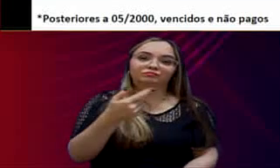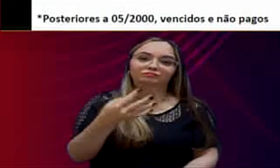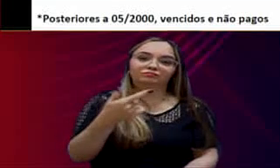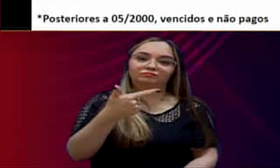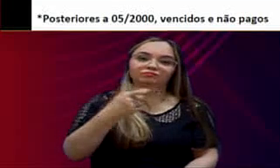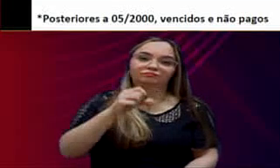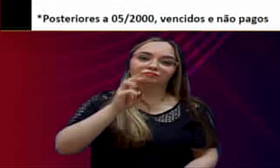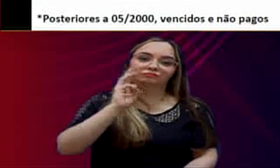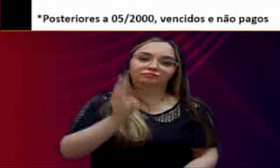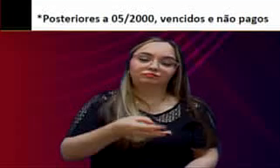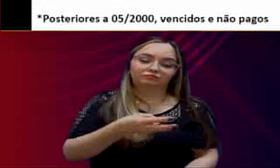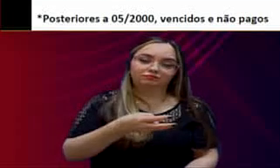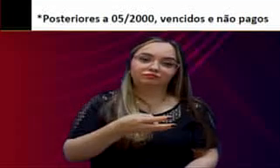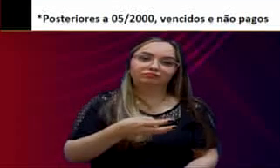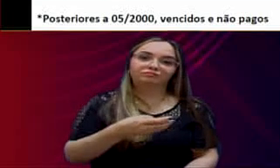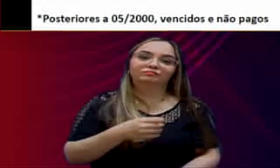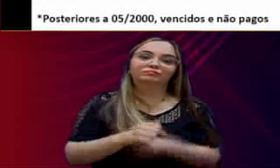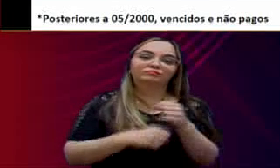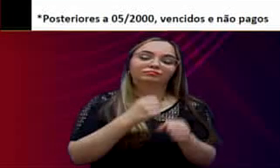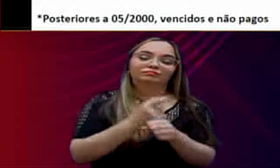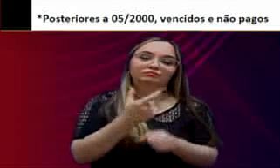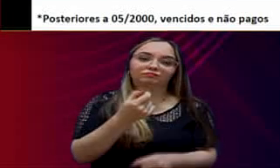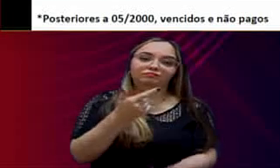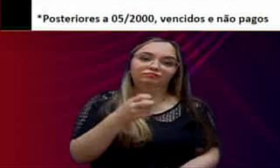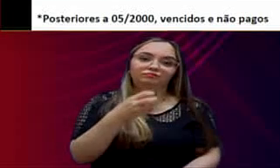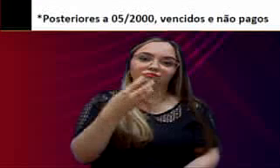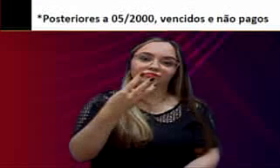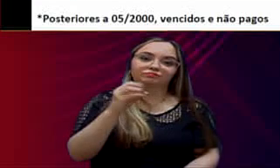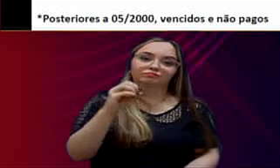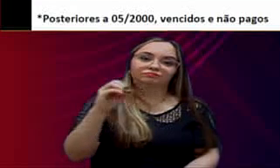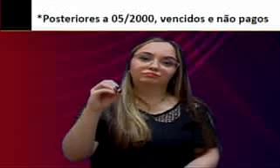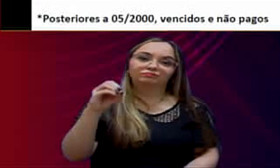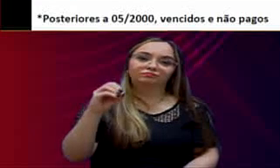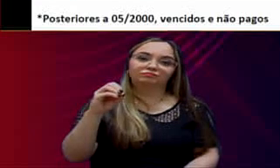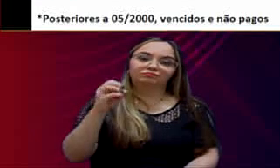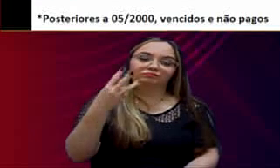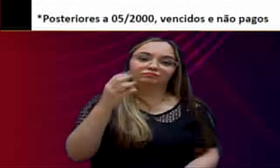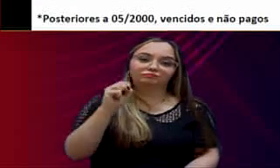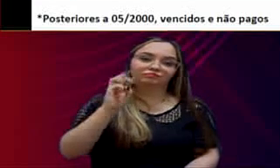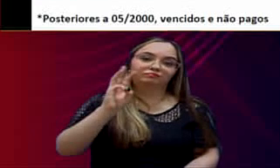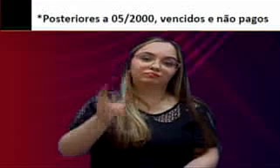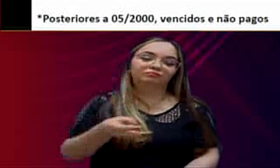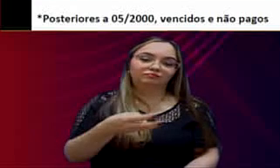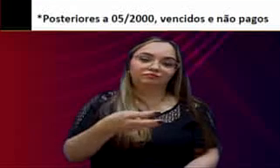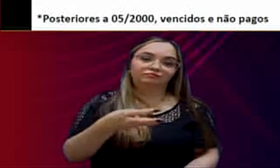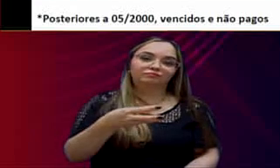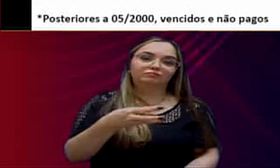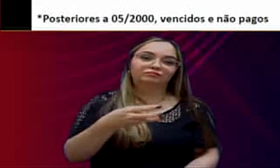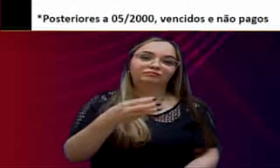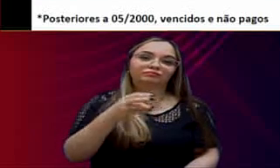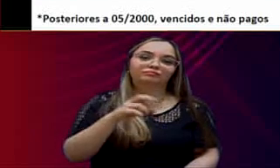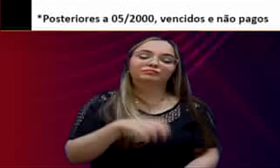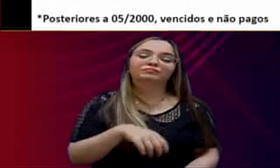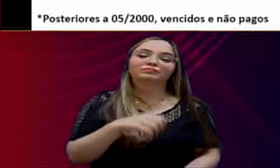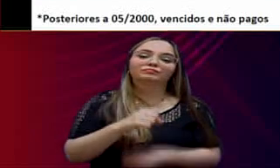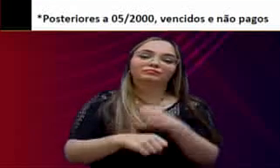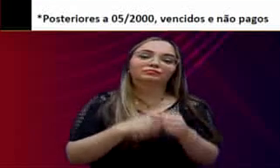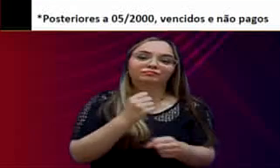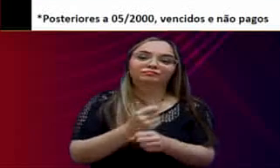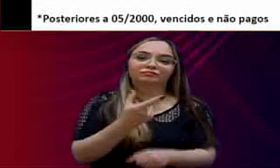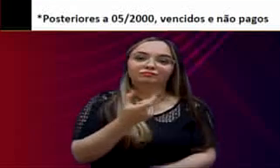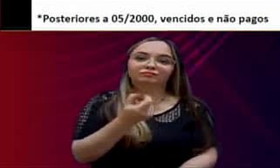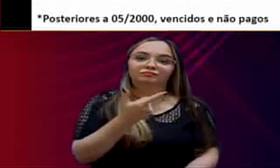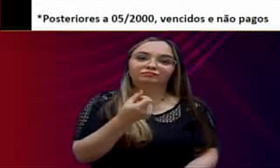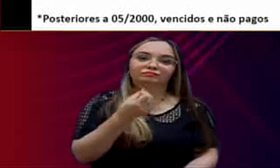milhões 639 25 300 é 38 milhões 454 26